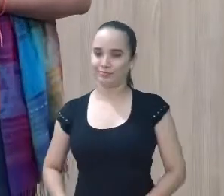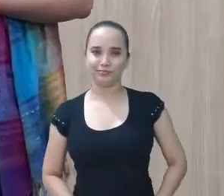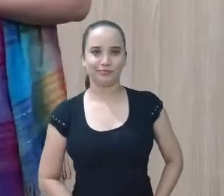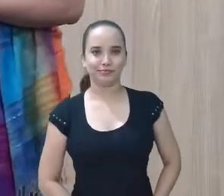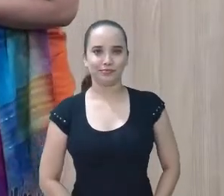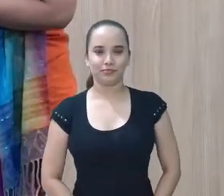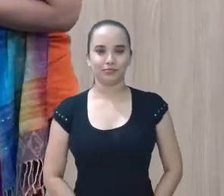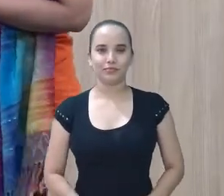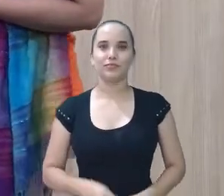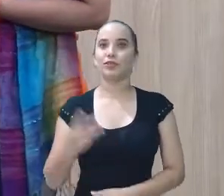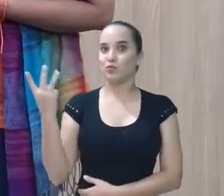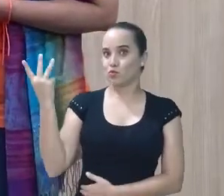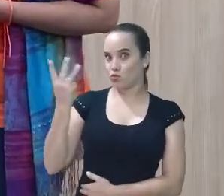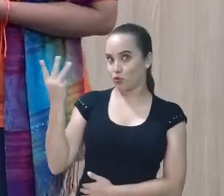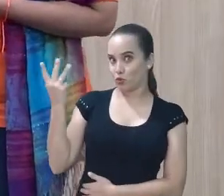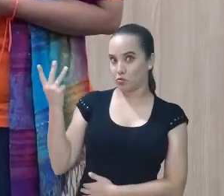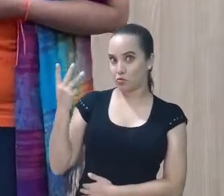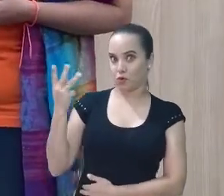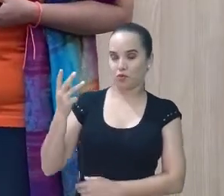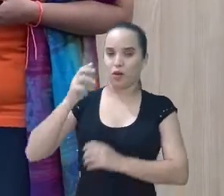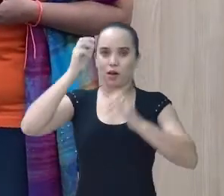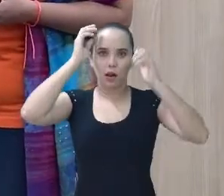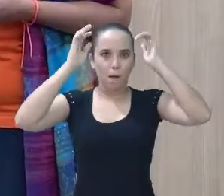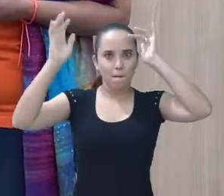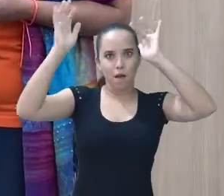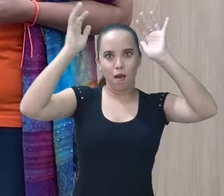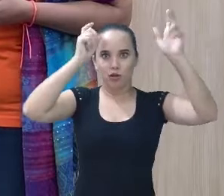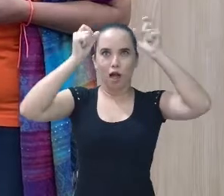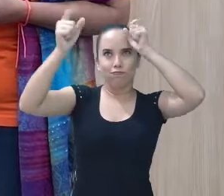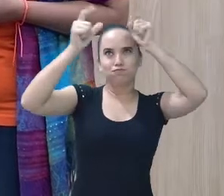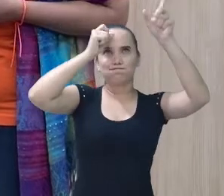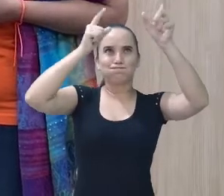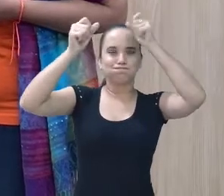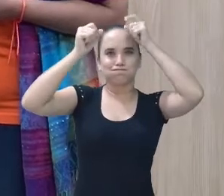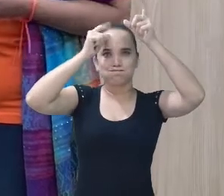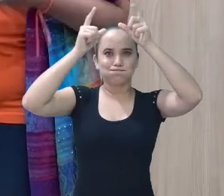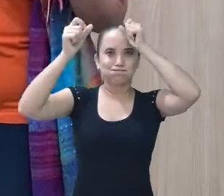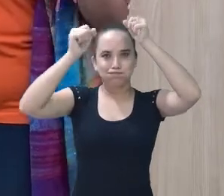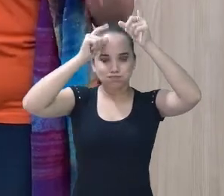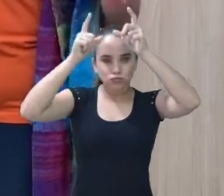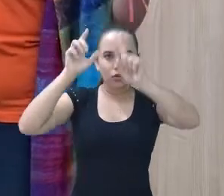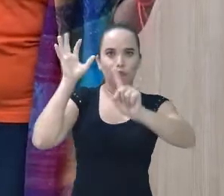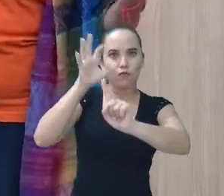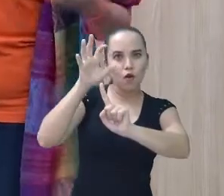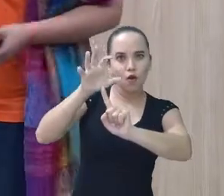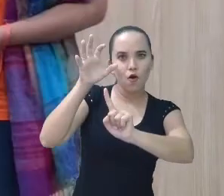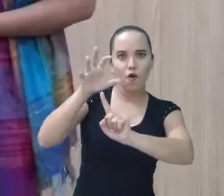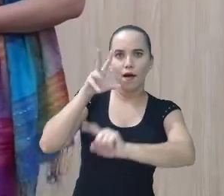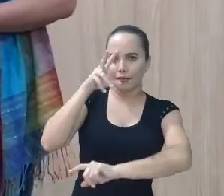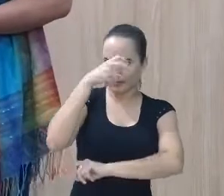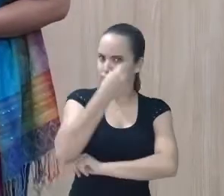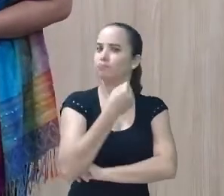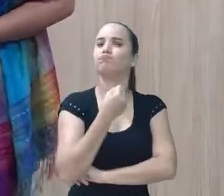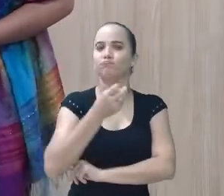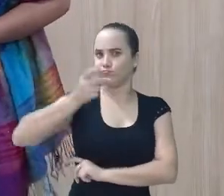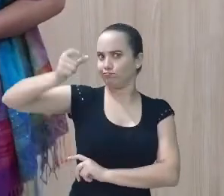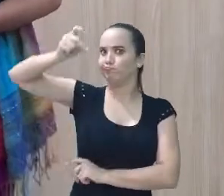Virgílio. Esses 3 pensadores fortíssimos, né? Da antiguidade